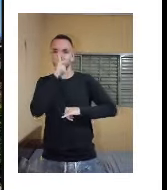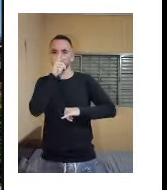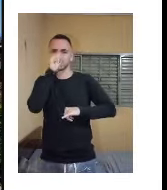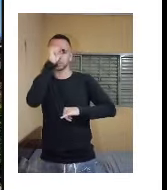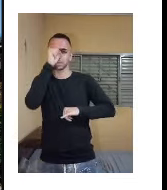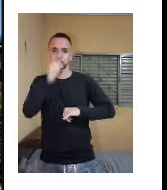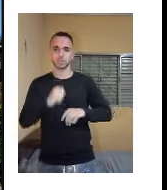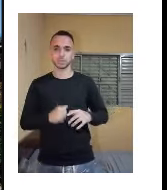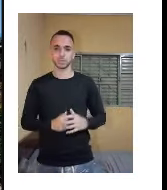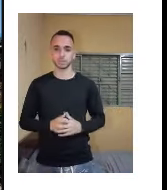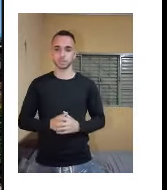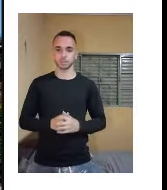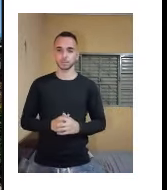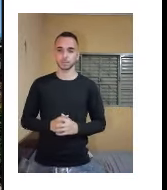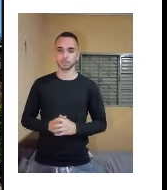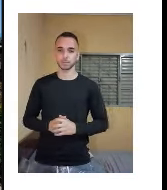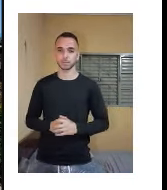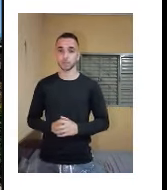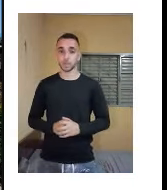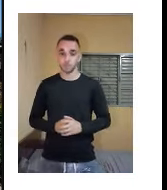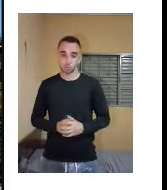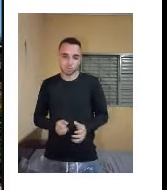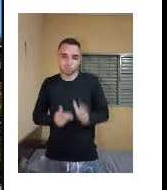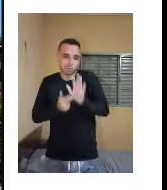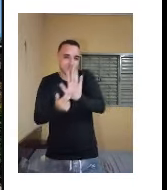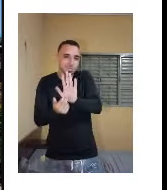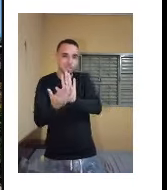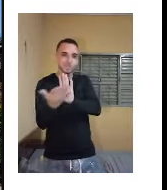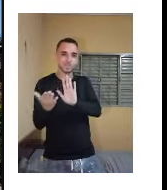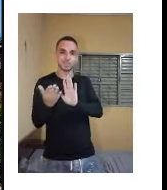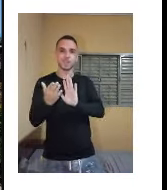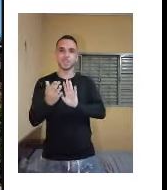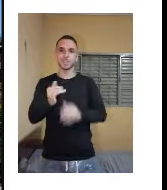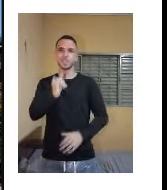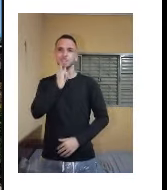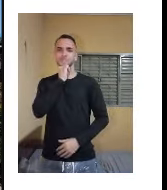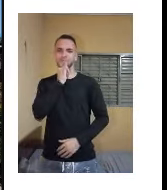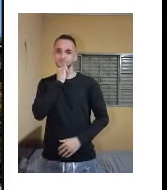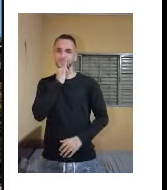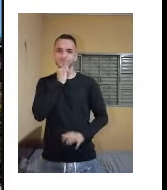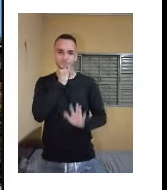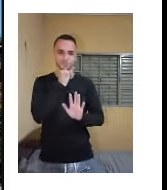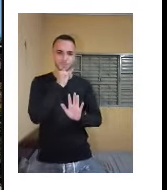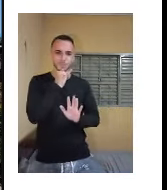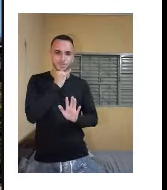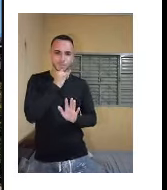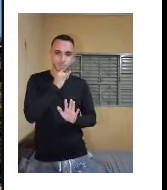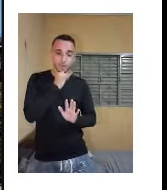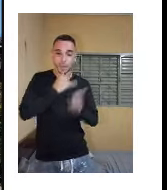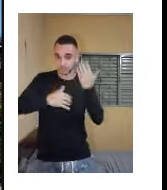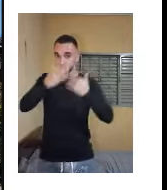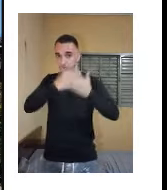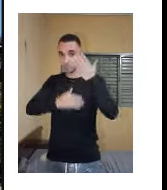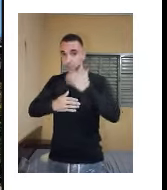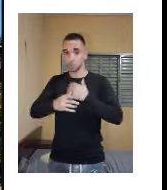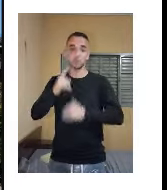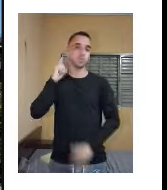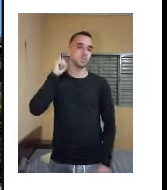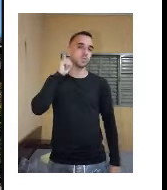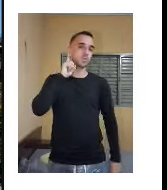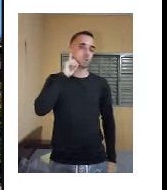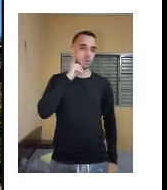próximo. Poderia trazer a seca na Califórnia, as queimadas na Califórnia e no